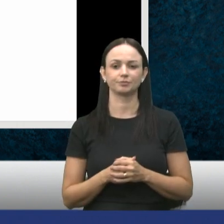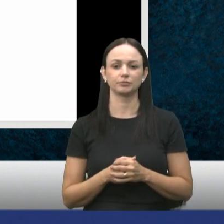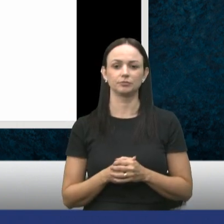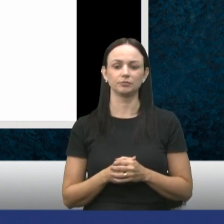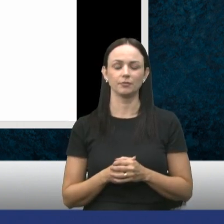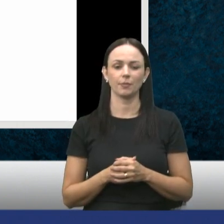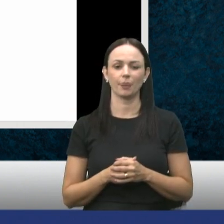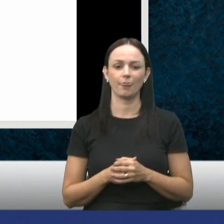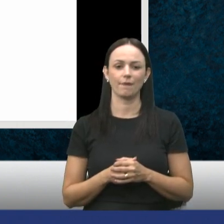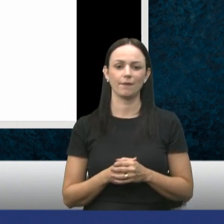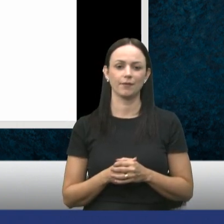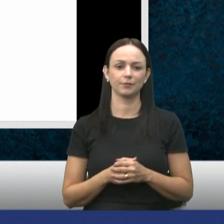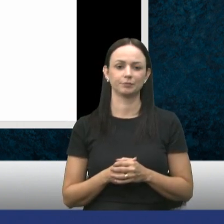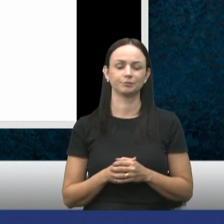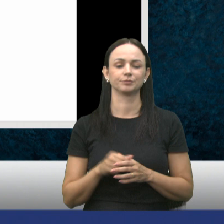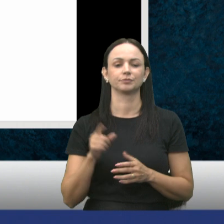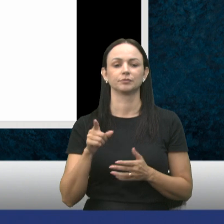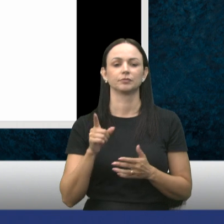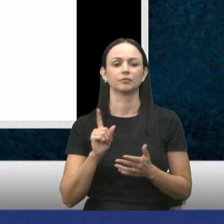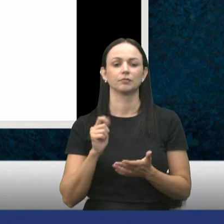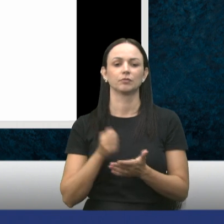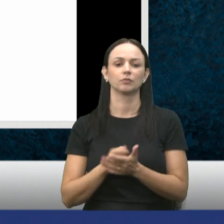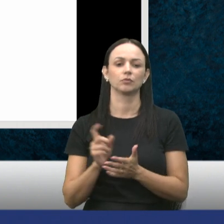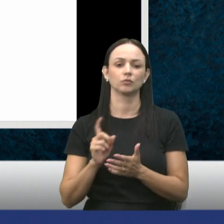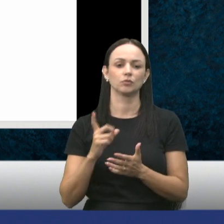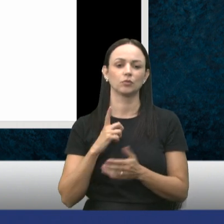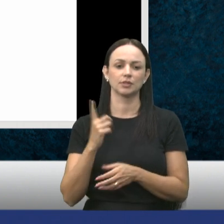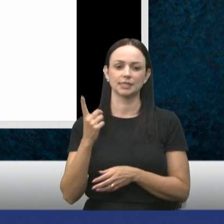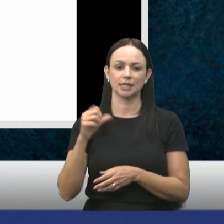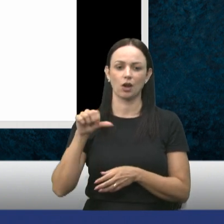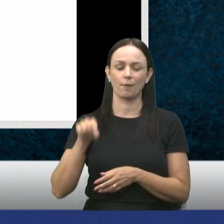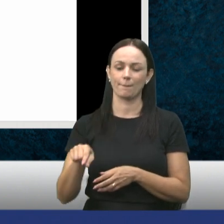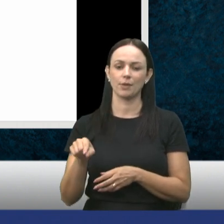e para resta pagar não processados ficou um valor de